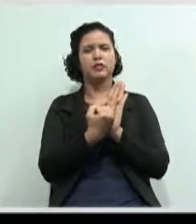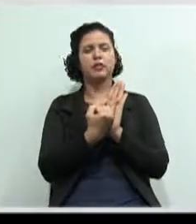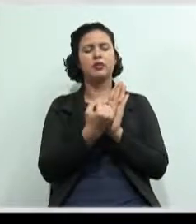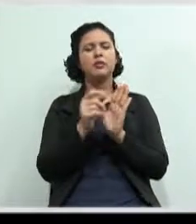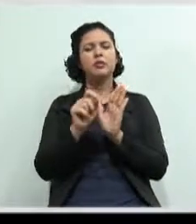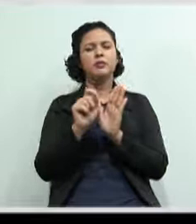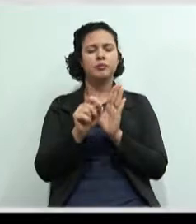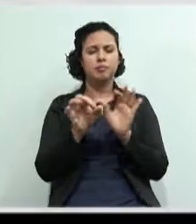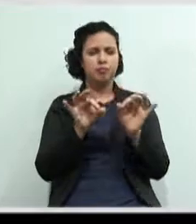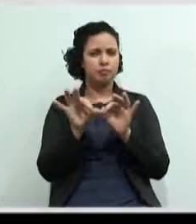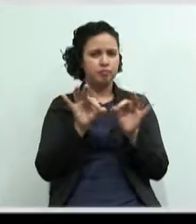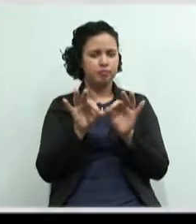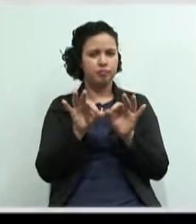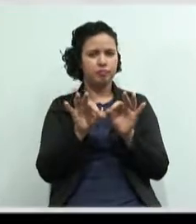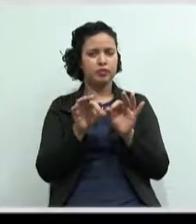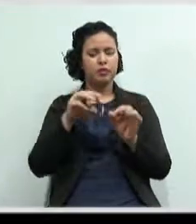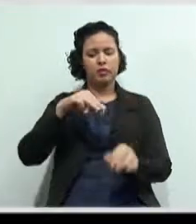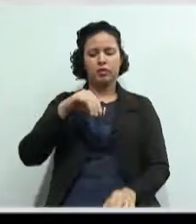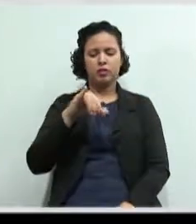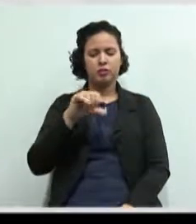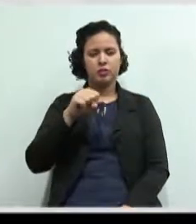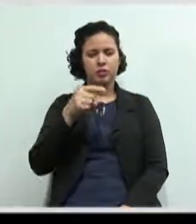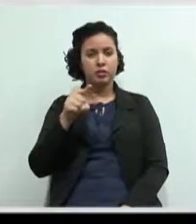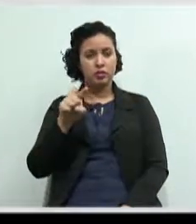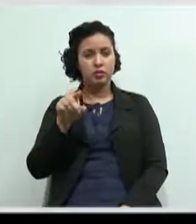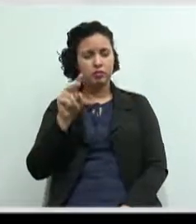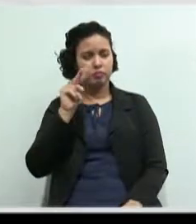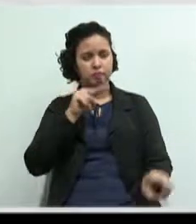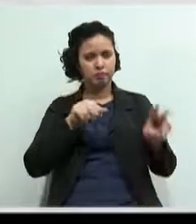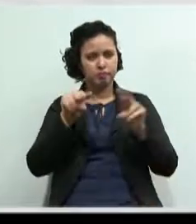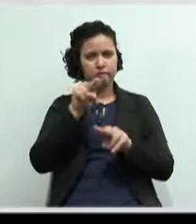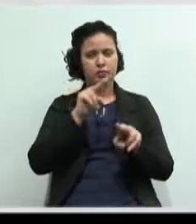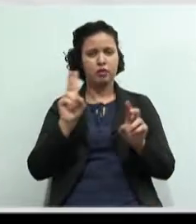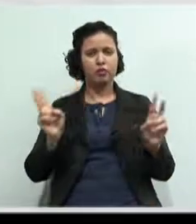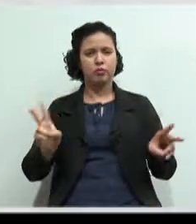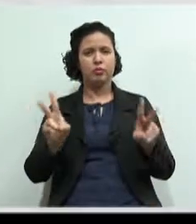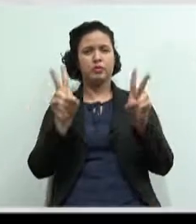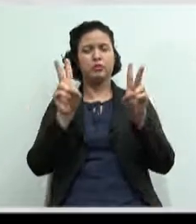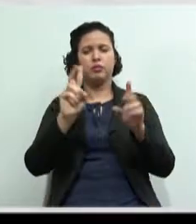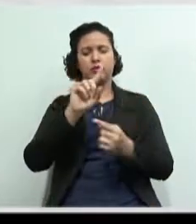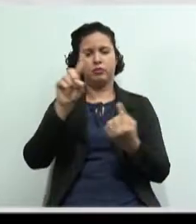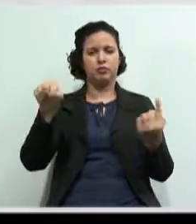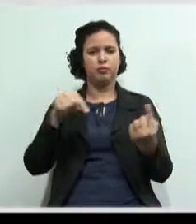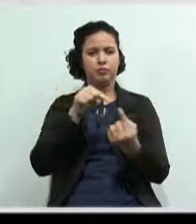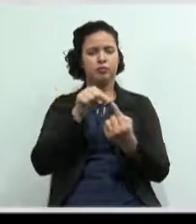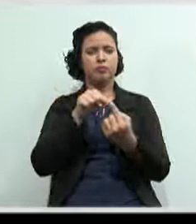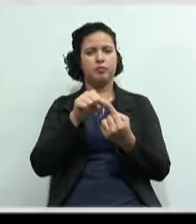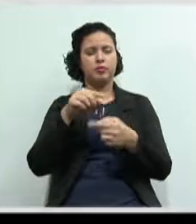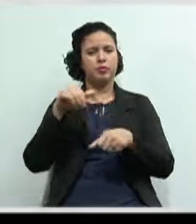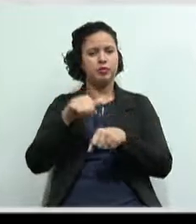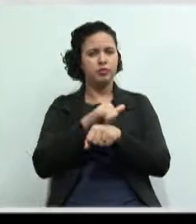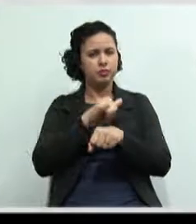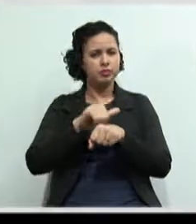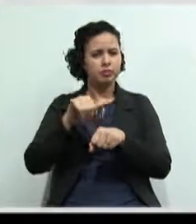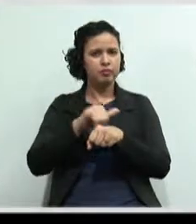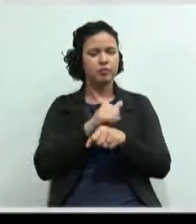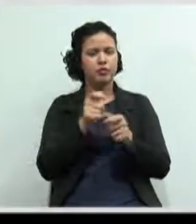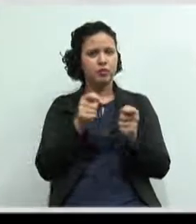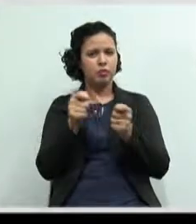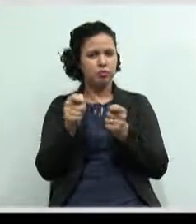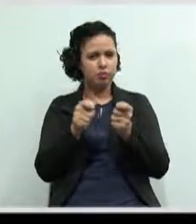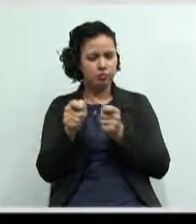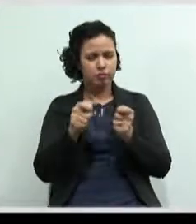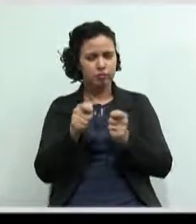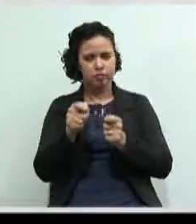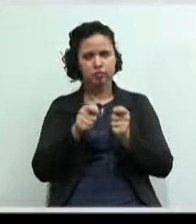empresas, então, que é a missão, a visão e os valores. Vamos falar também de objetivos, de estratégias, de controle, é